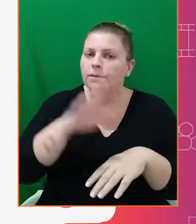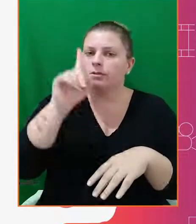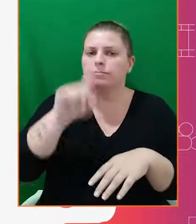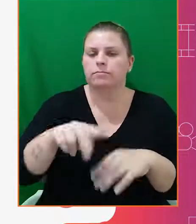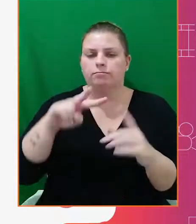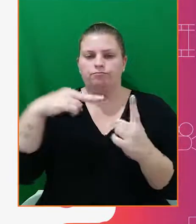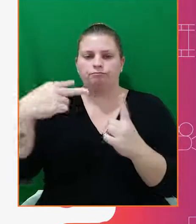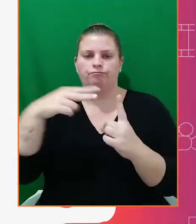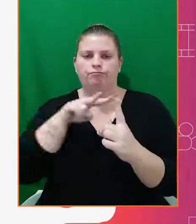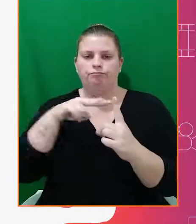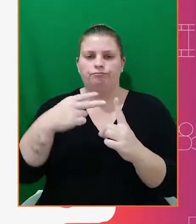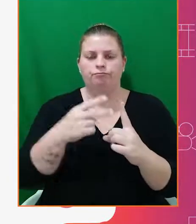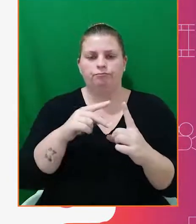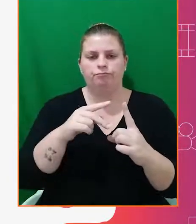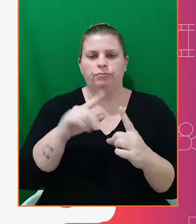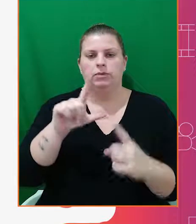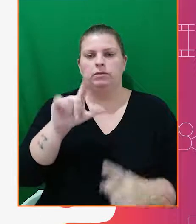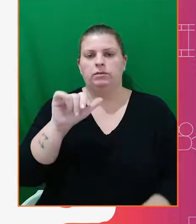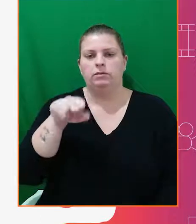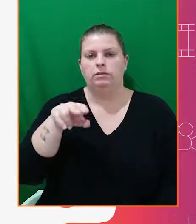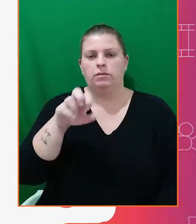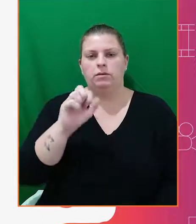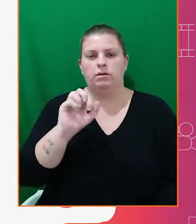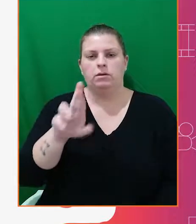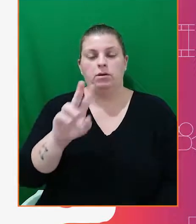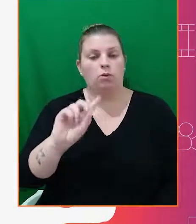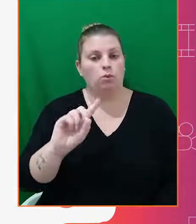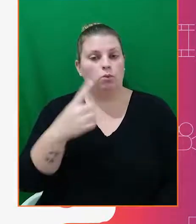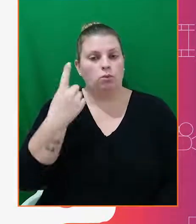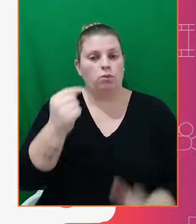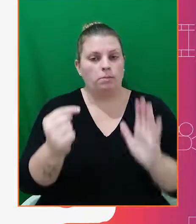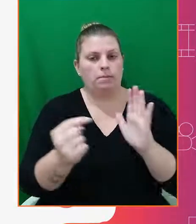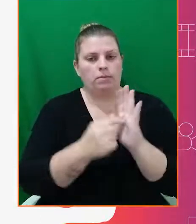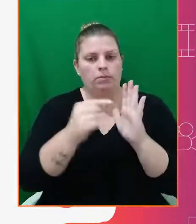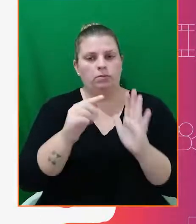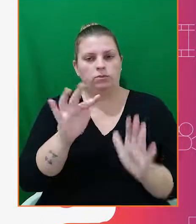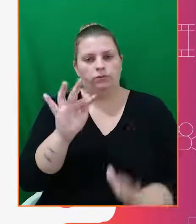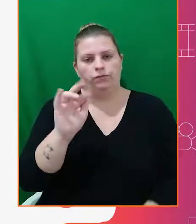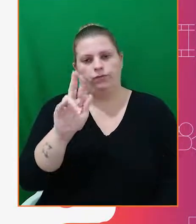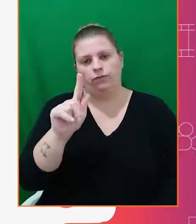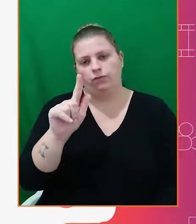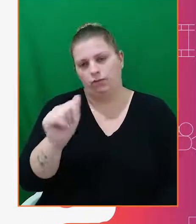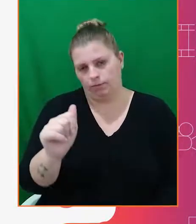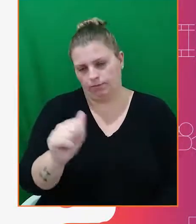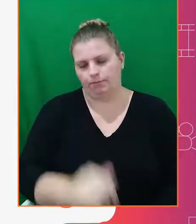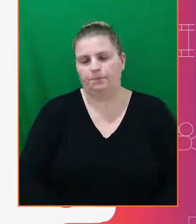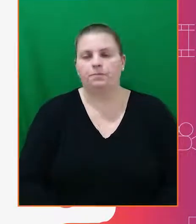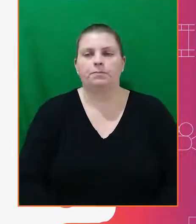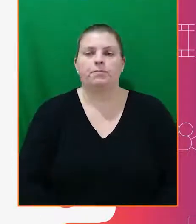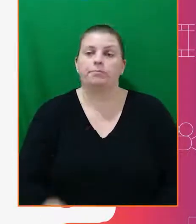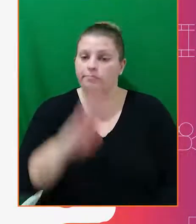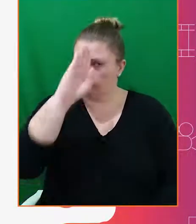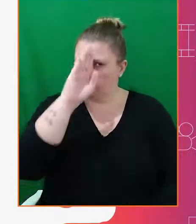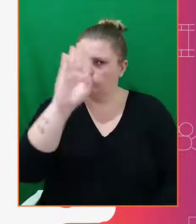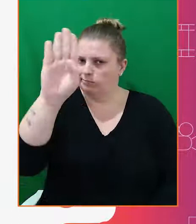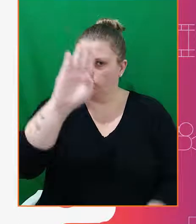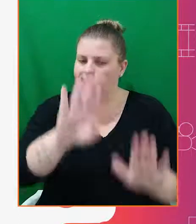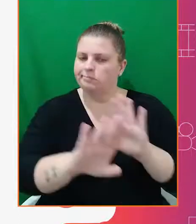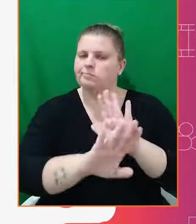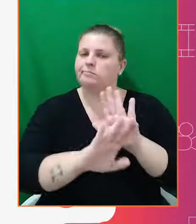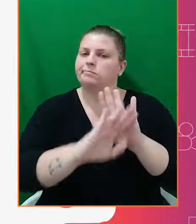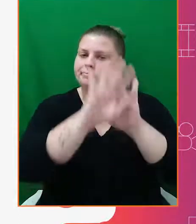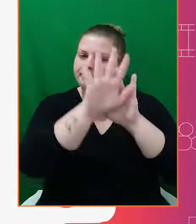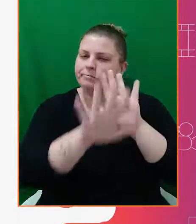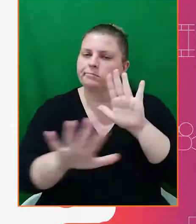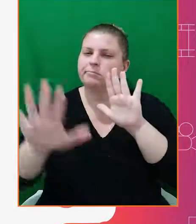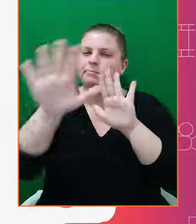linear, com um ponto de fuga, principalmente para desenhos de cenários. A perspectiva